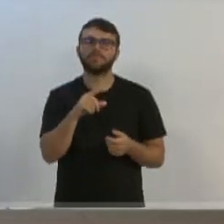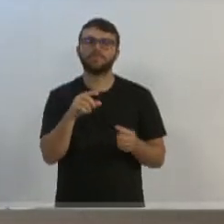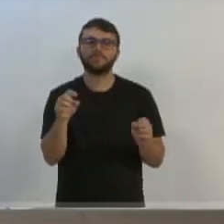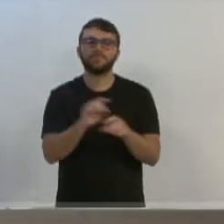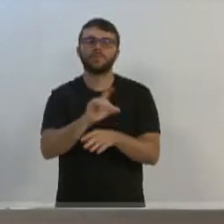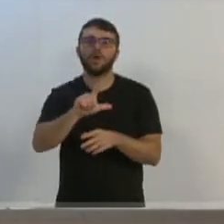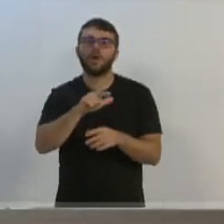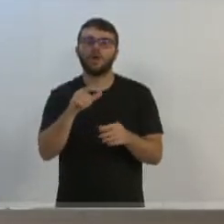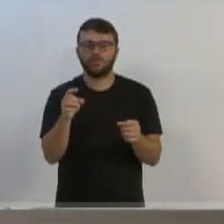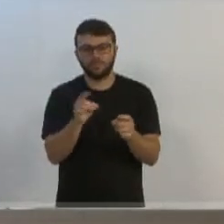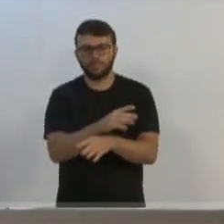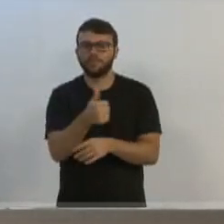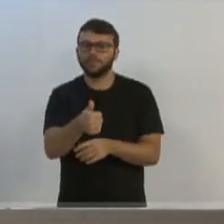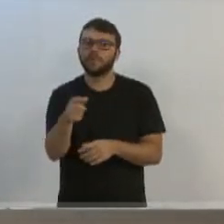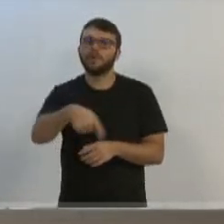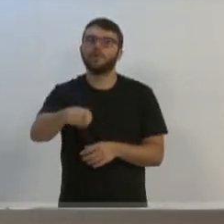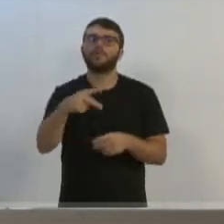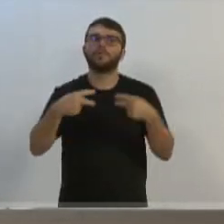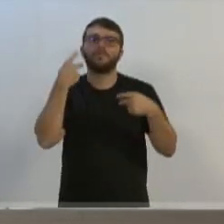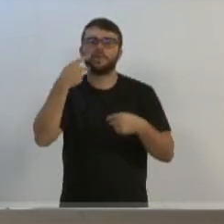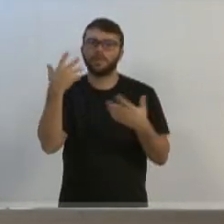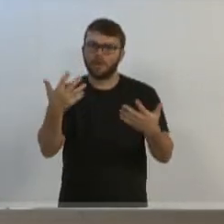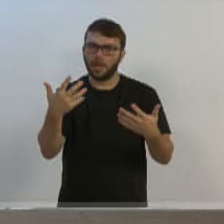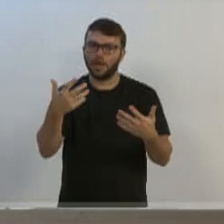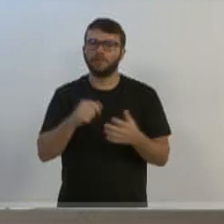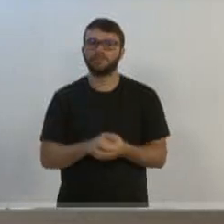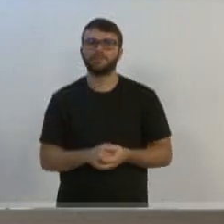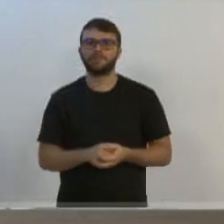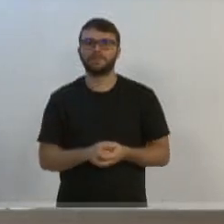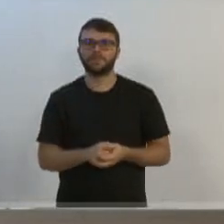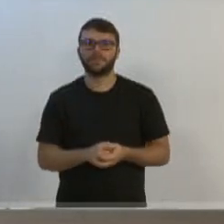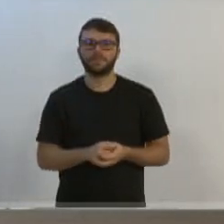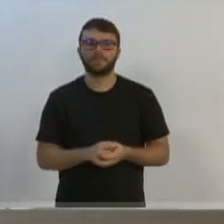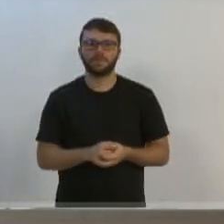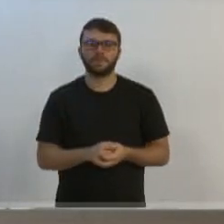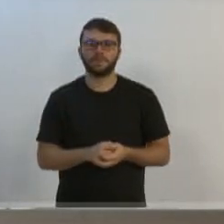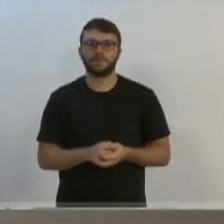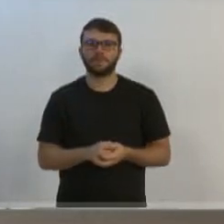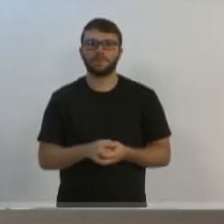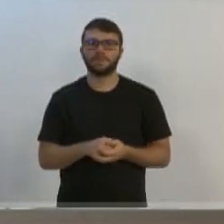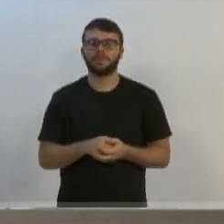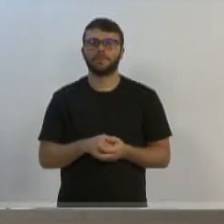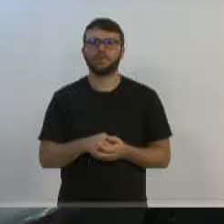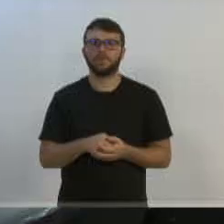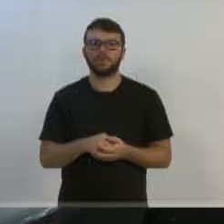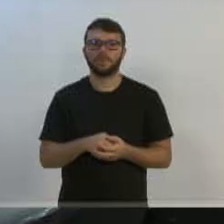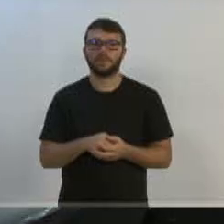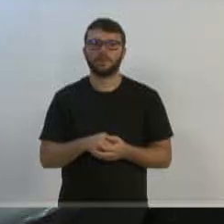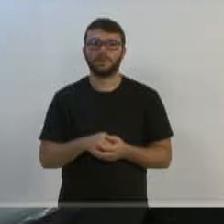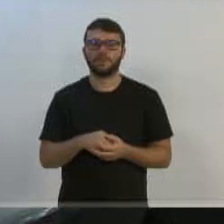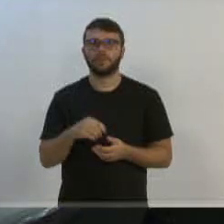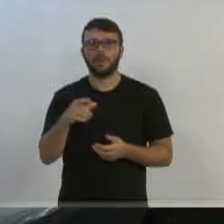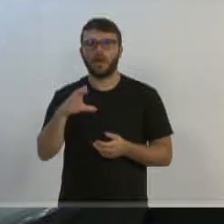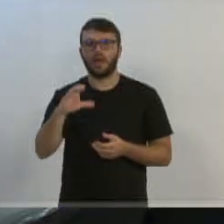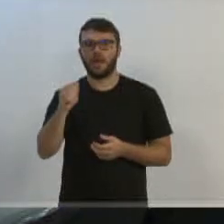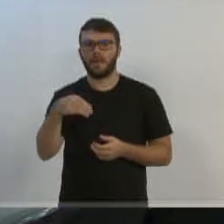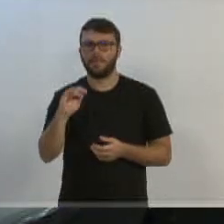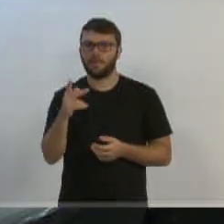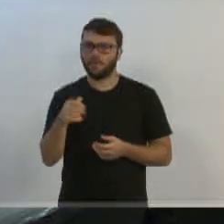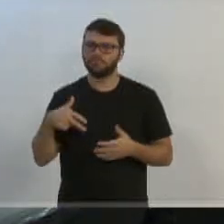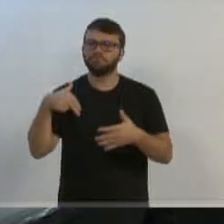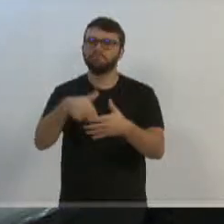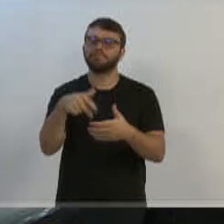vereador gostaria de discutir? Vereador Alexandre Caminha, dispõe de 5 minutos aí para o debate desse projeto de lei.